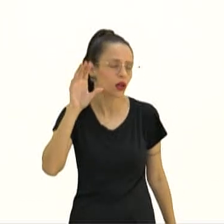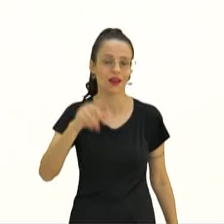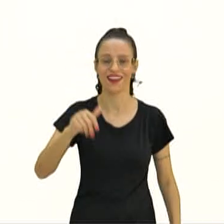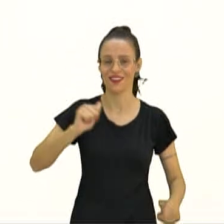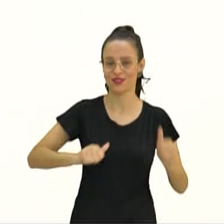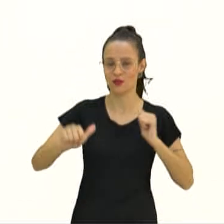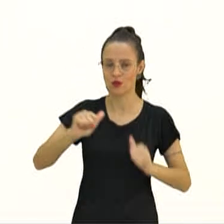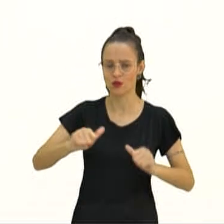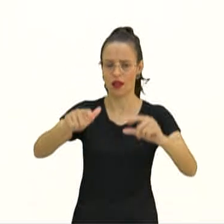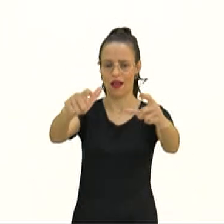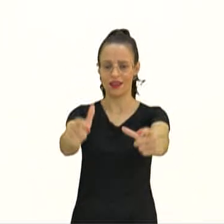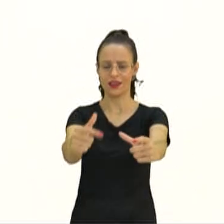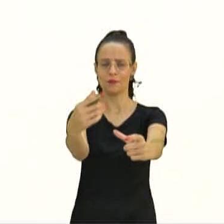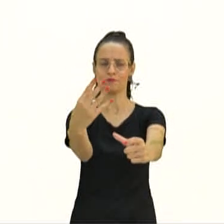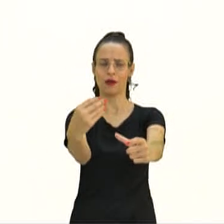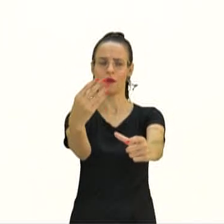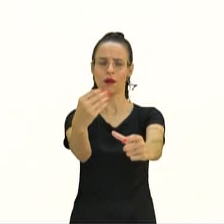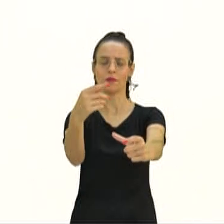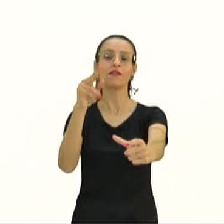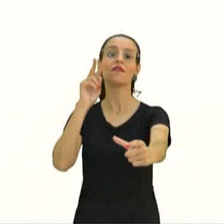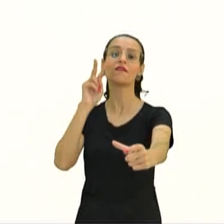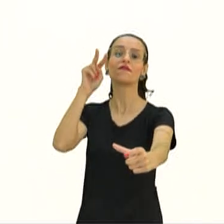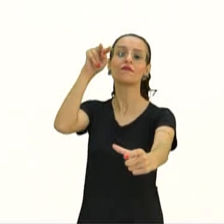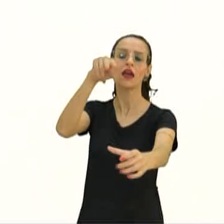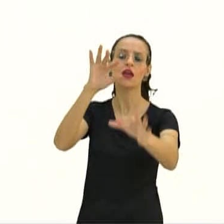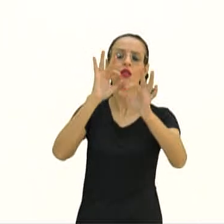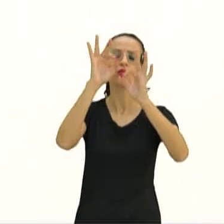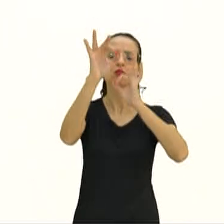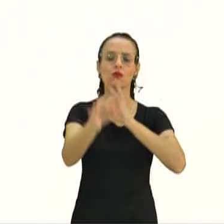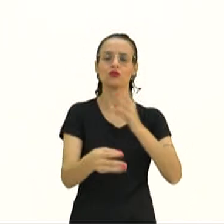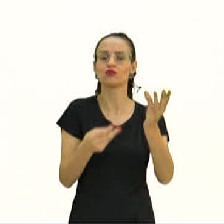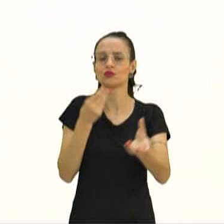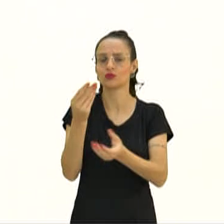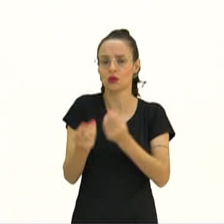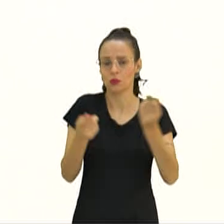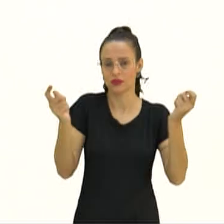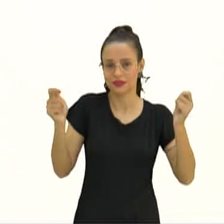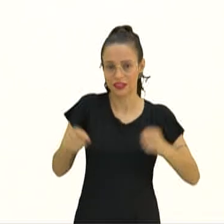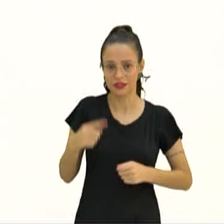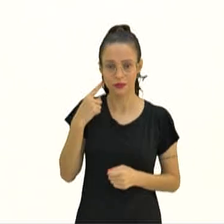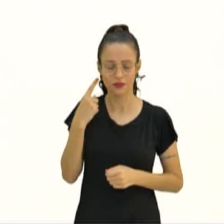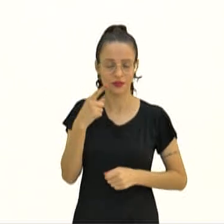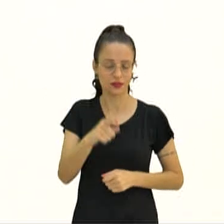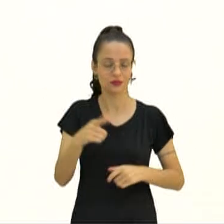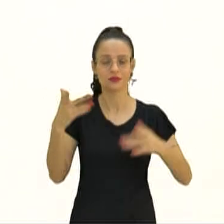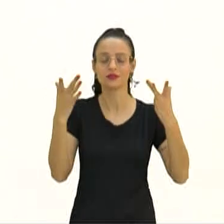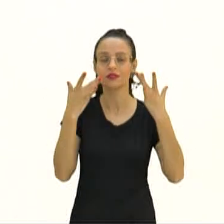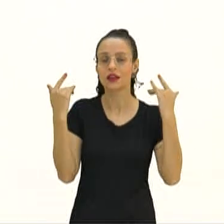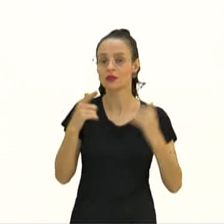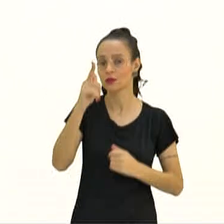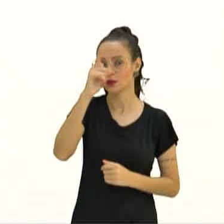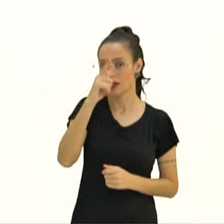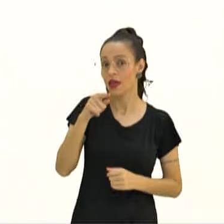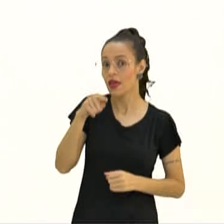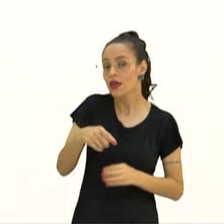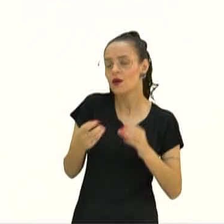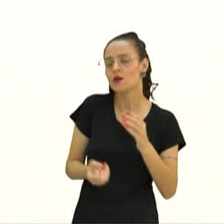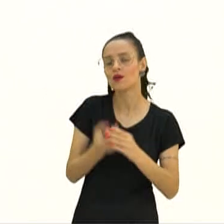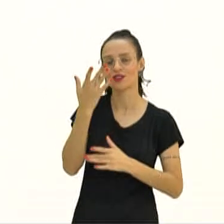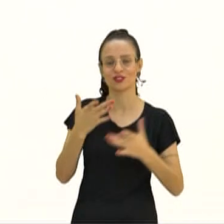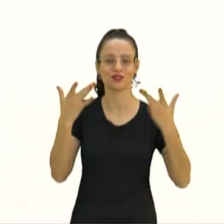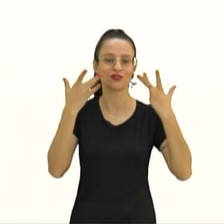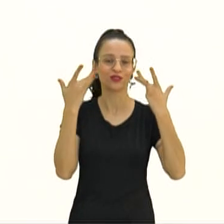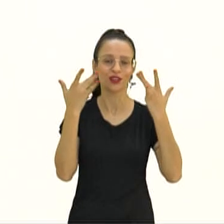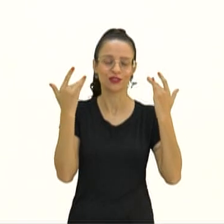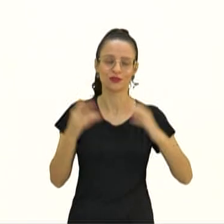atores, né? E também para ver de tão longe quais eram os recursos possíveis no teatro grego, que é a origem do teatro que a gente